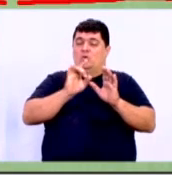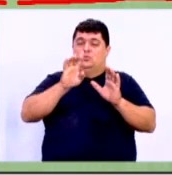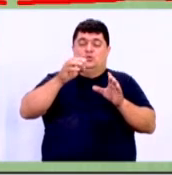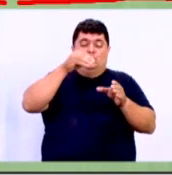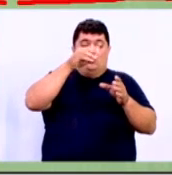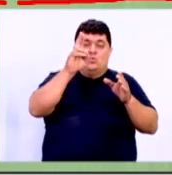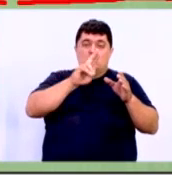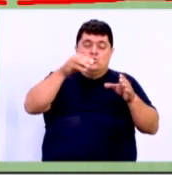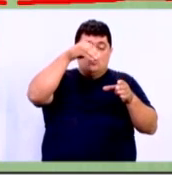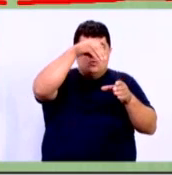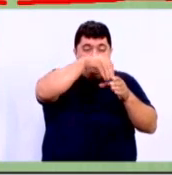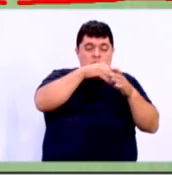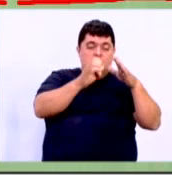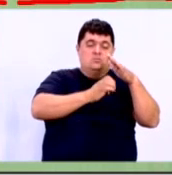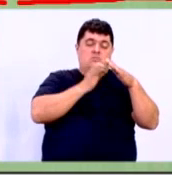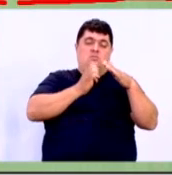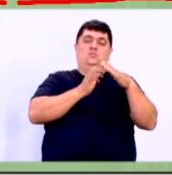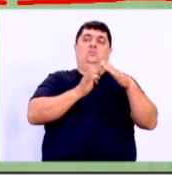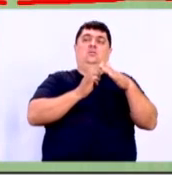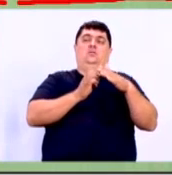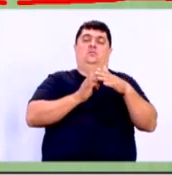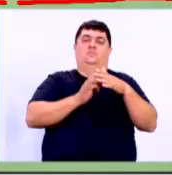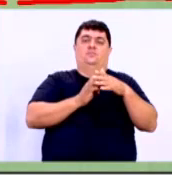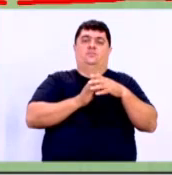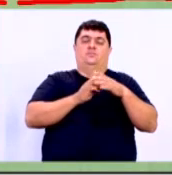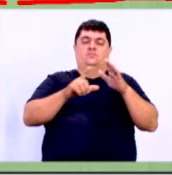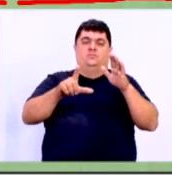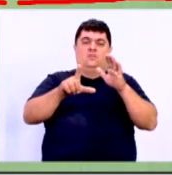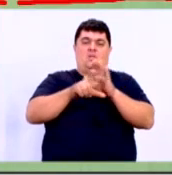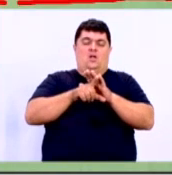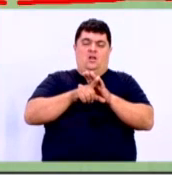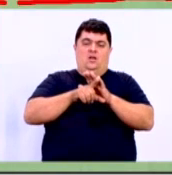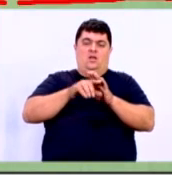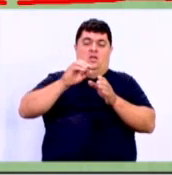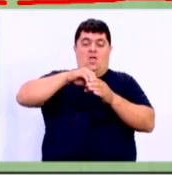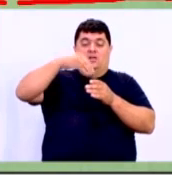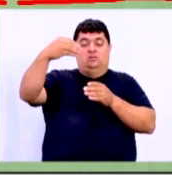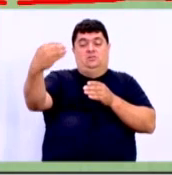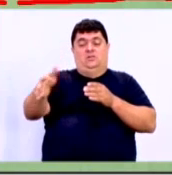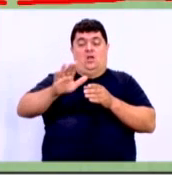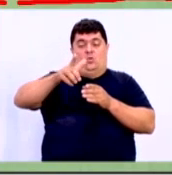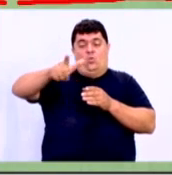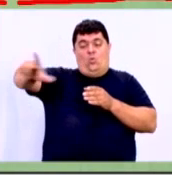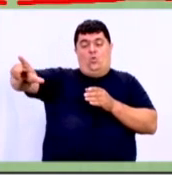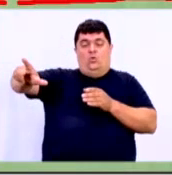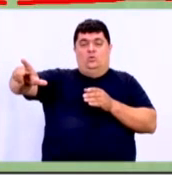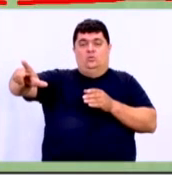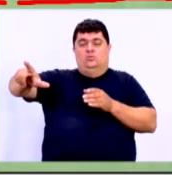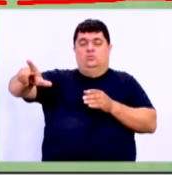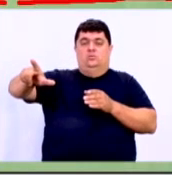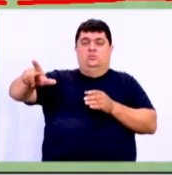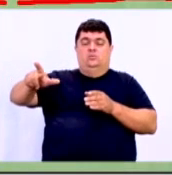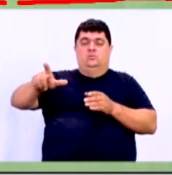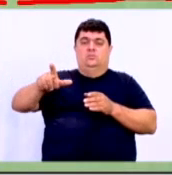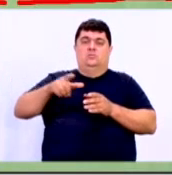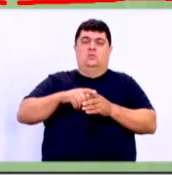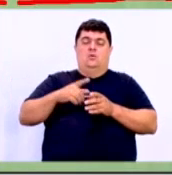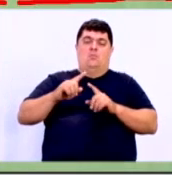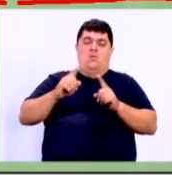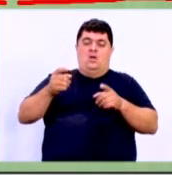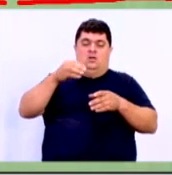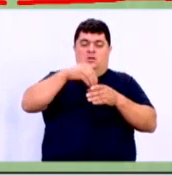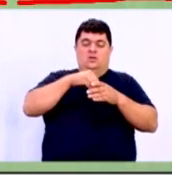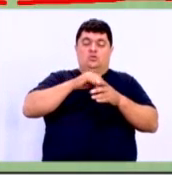público interno. Exatamente. A legislação e a fundamentos contábeis, eles se preocupam muito mais do que só o público interno,